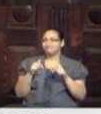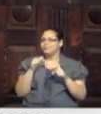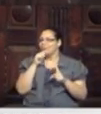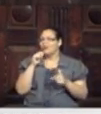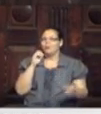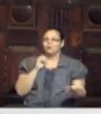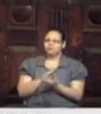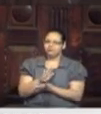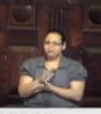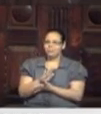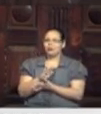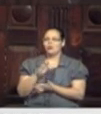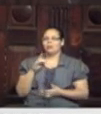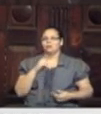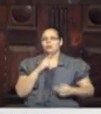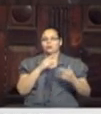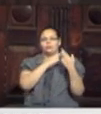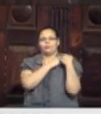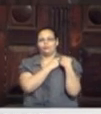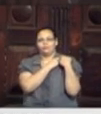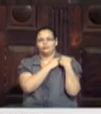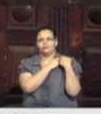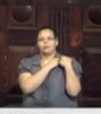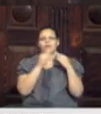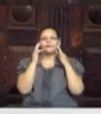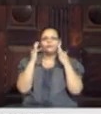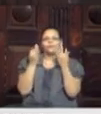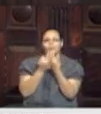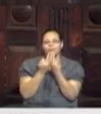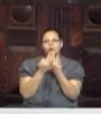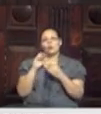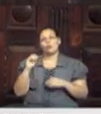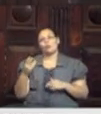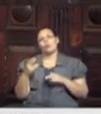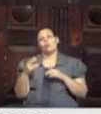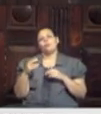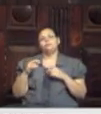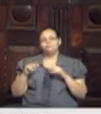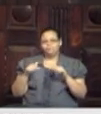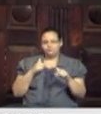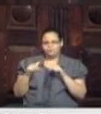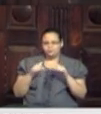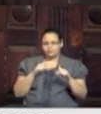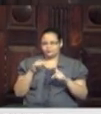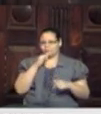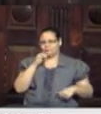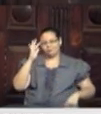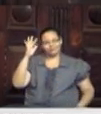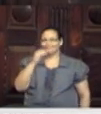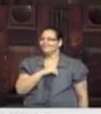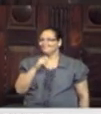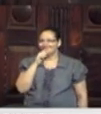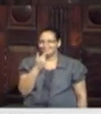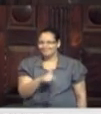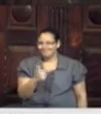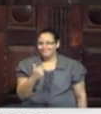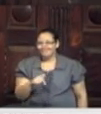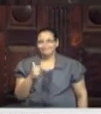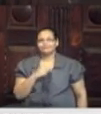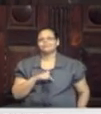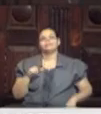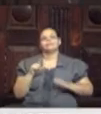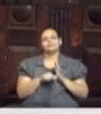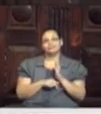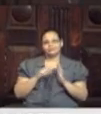desempregado, que tem a responsabilidade com sua família, ou a trabalhadora, imagina sem salário, será apenas